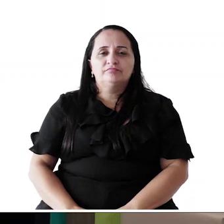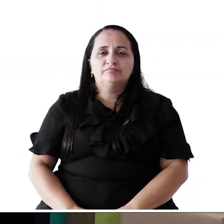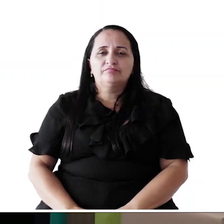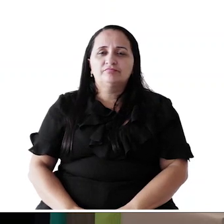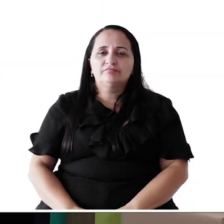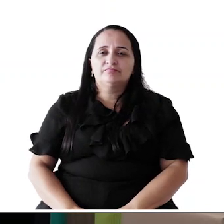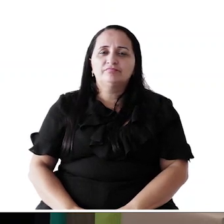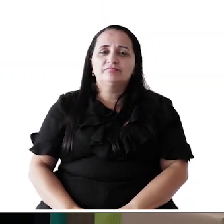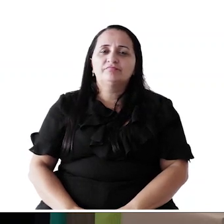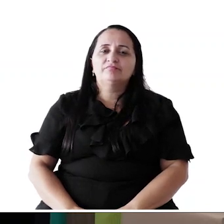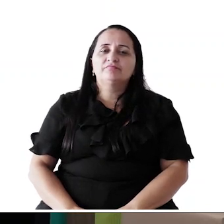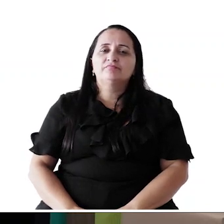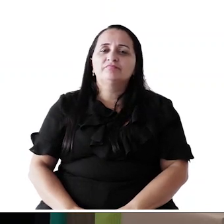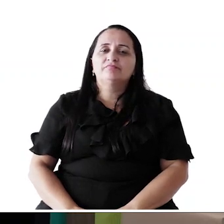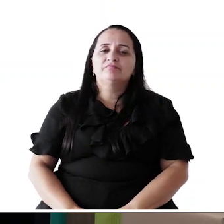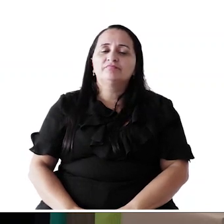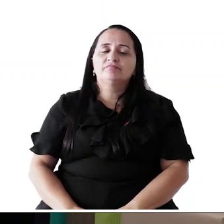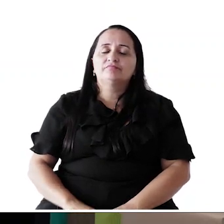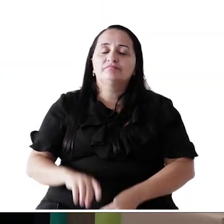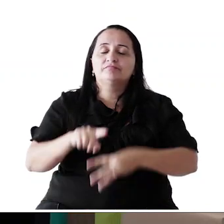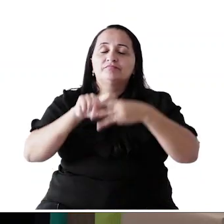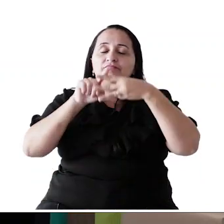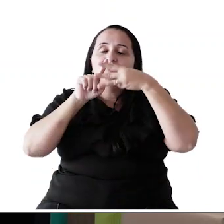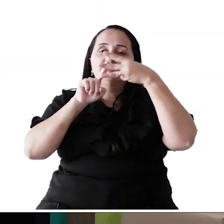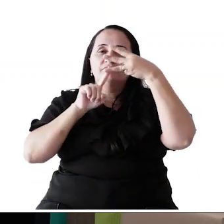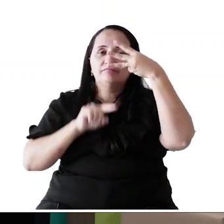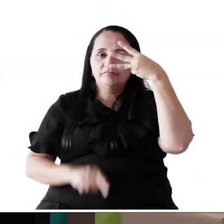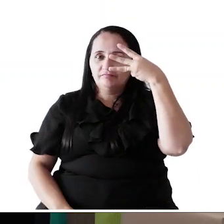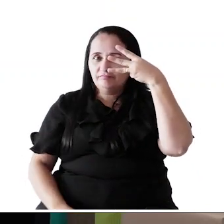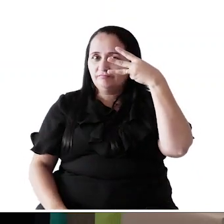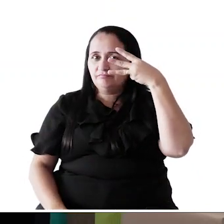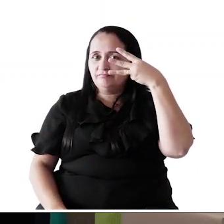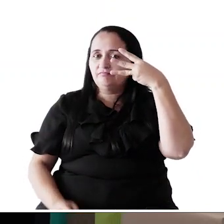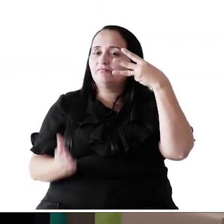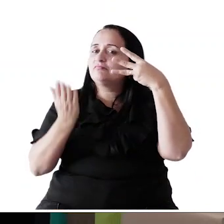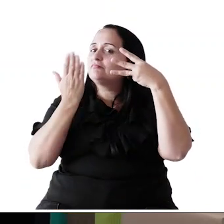2 partes, 3 partes.